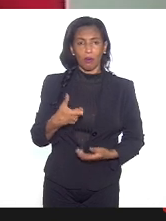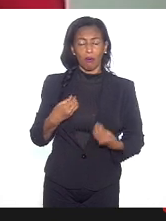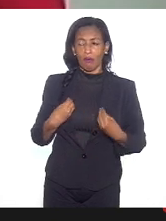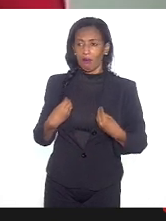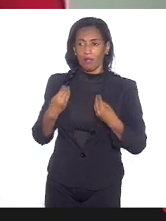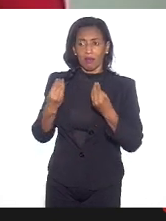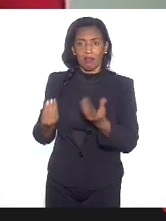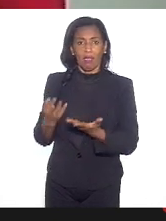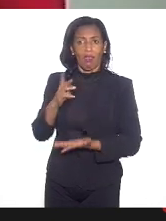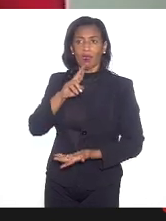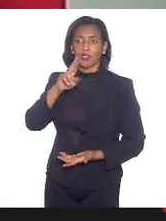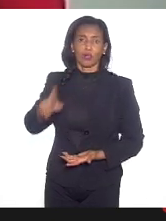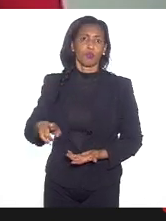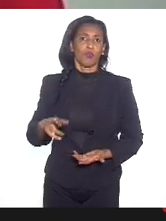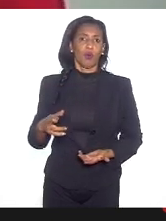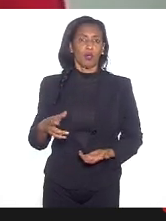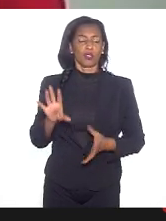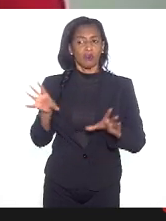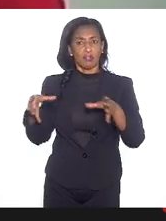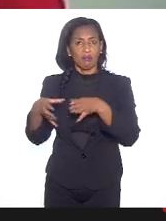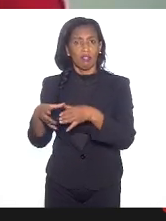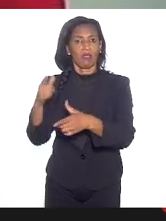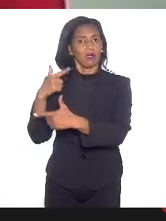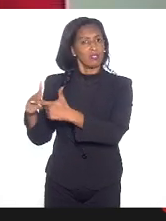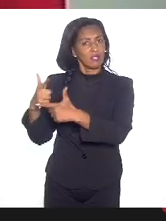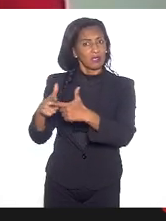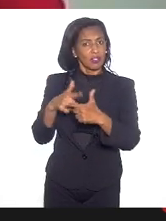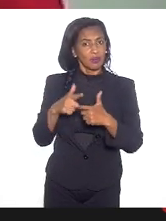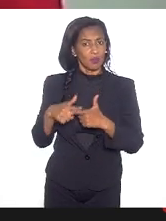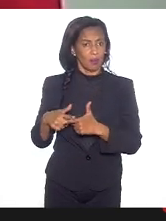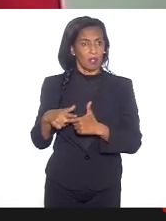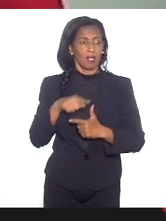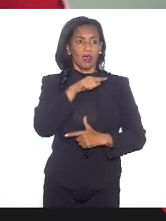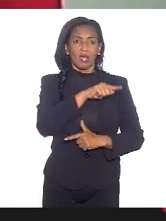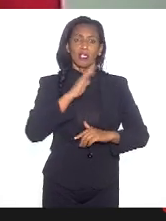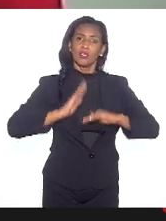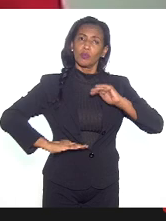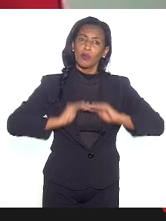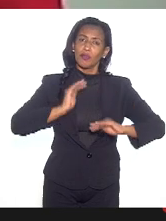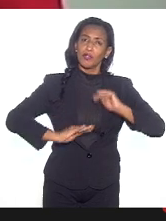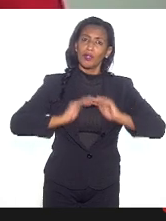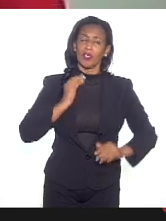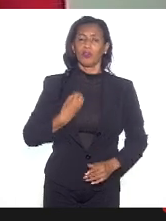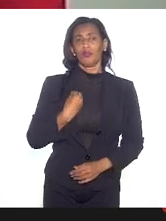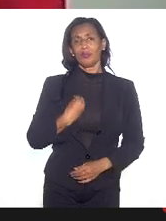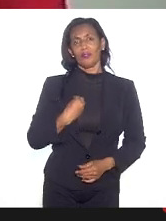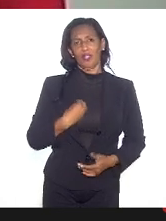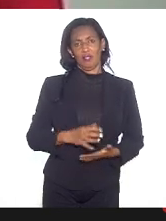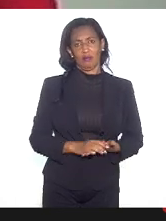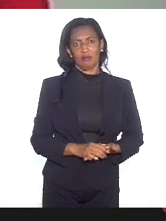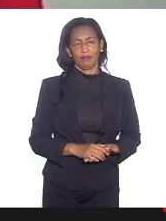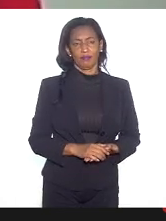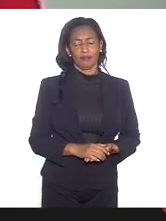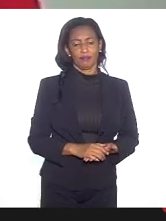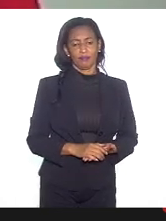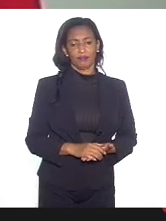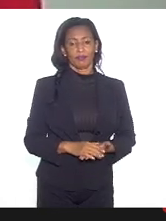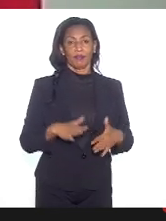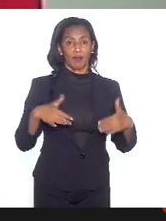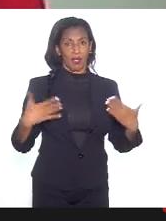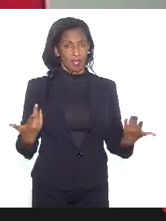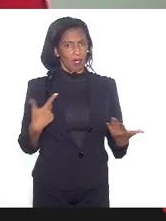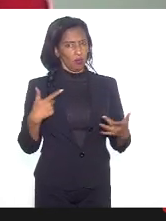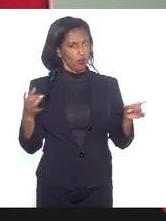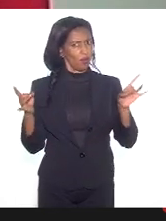oferecer como resposta a esse problema que esses profissionais estão passando. Então, já